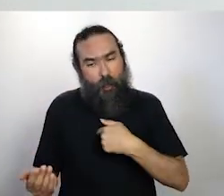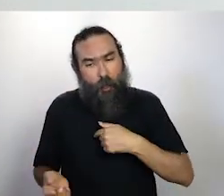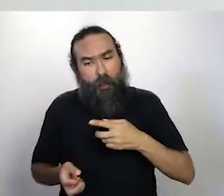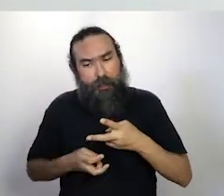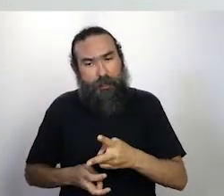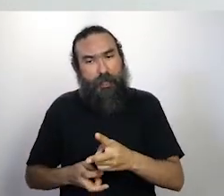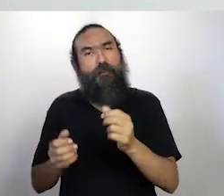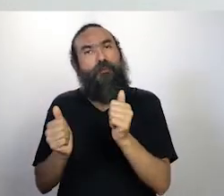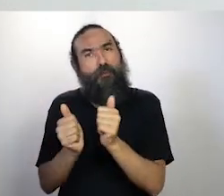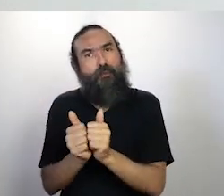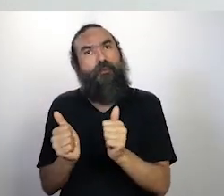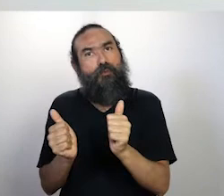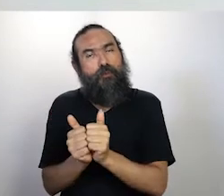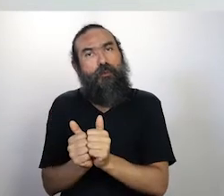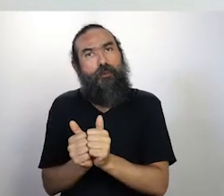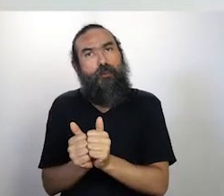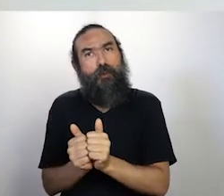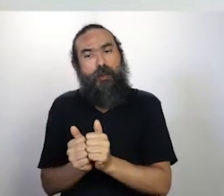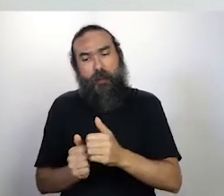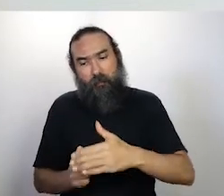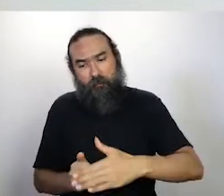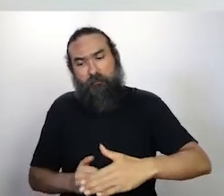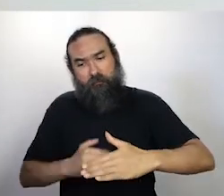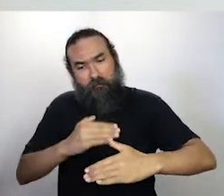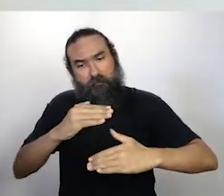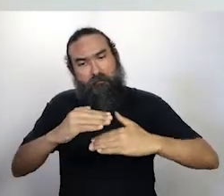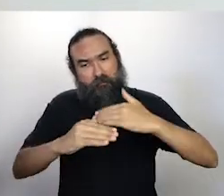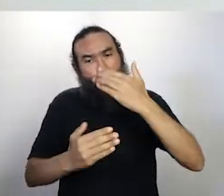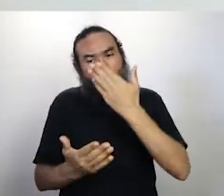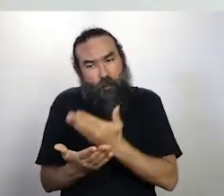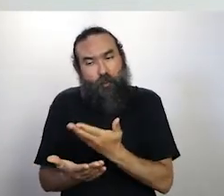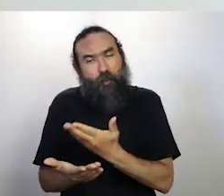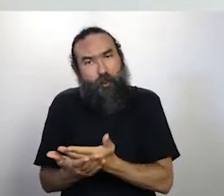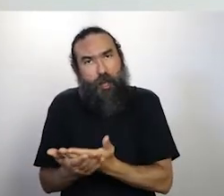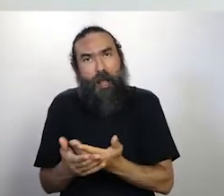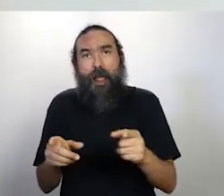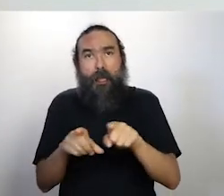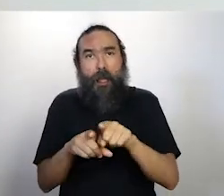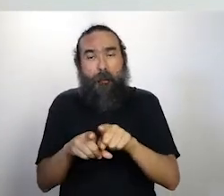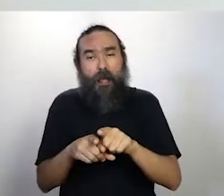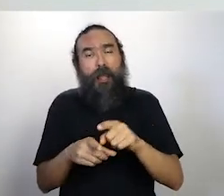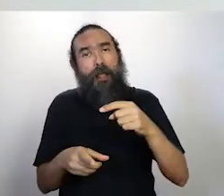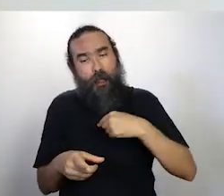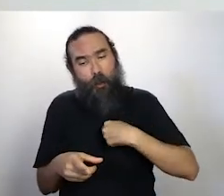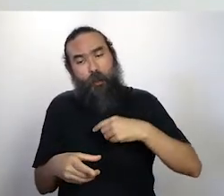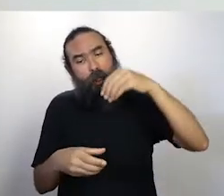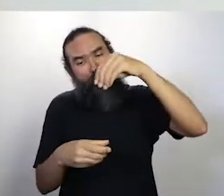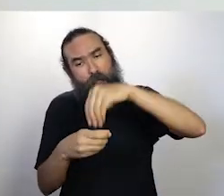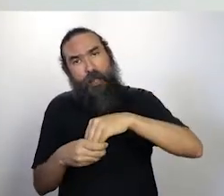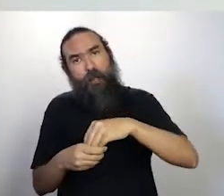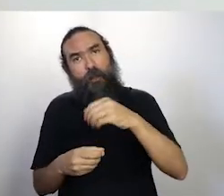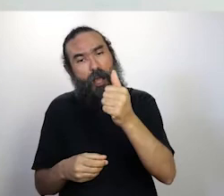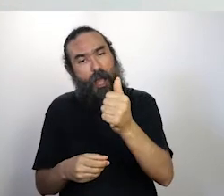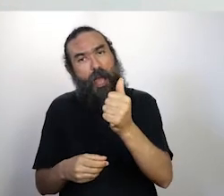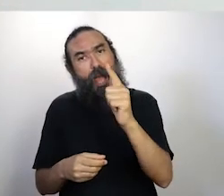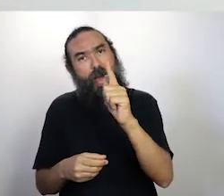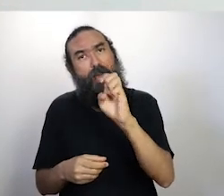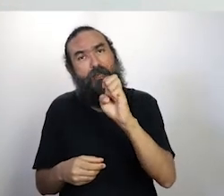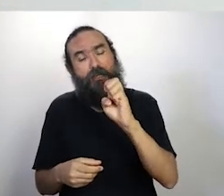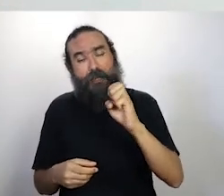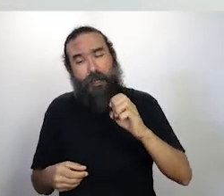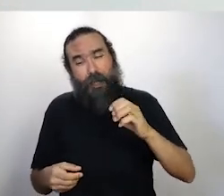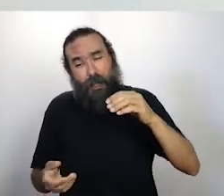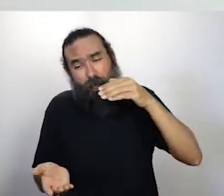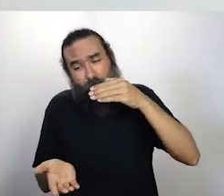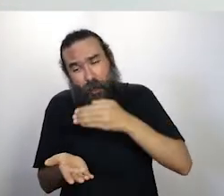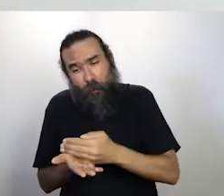meu processo de formação educacional também foi dentro da AGE, né? Desde meus 12 anos eu